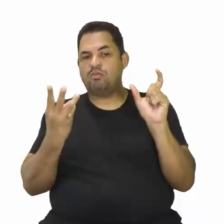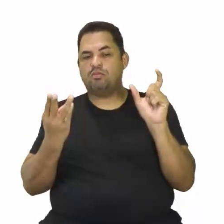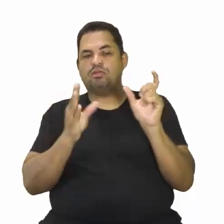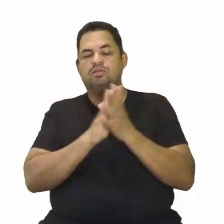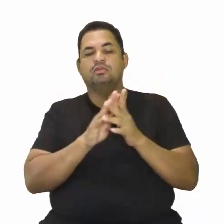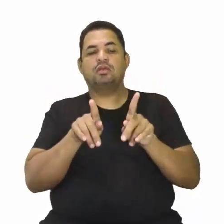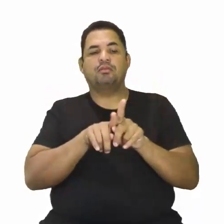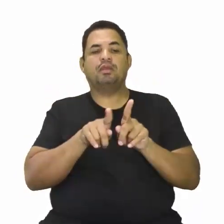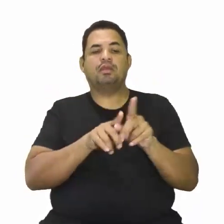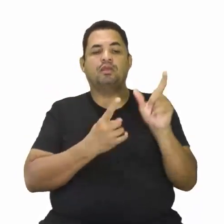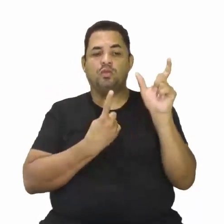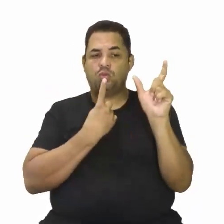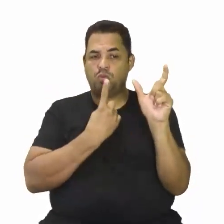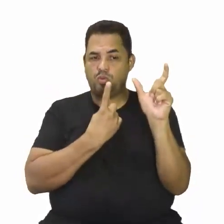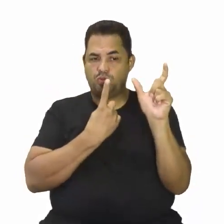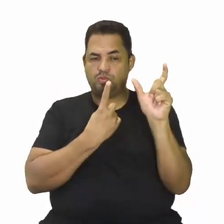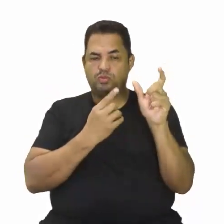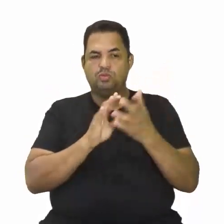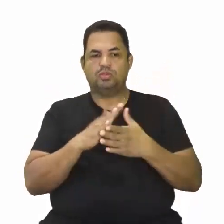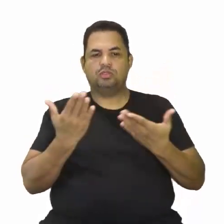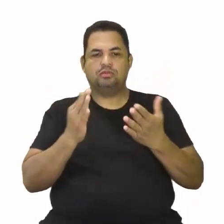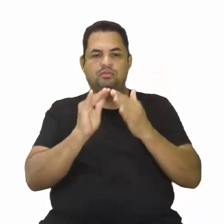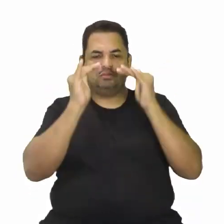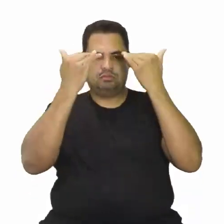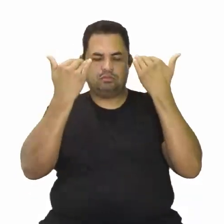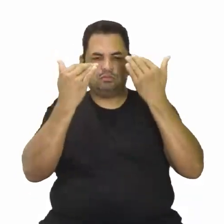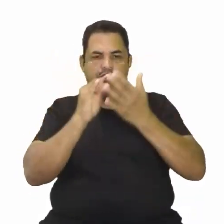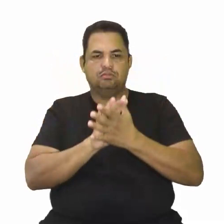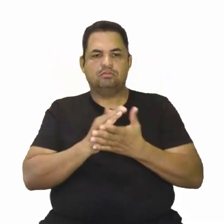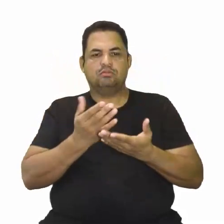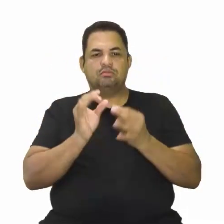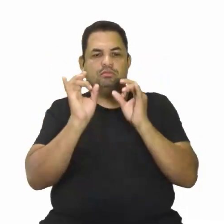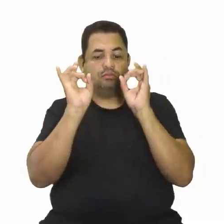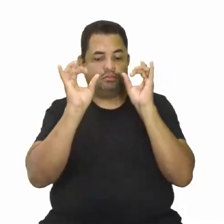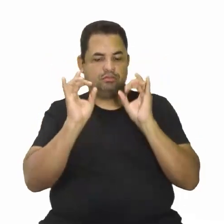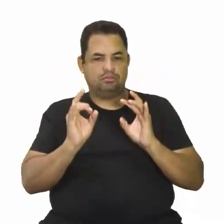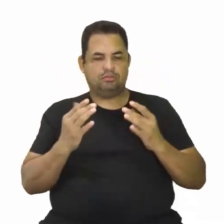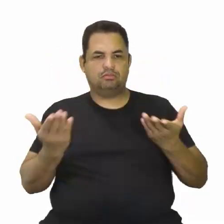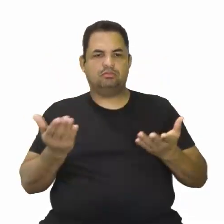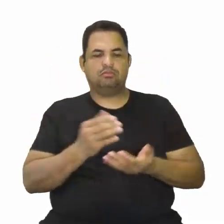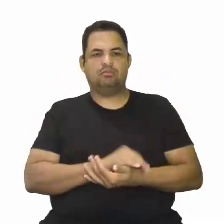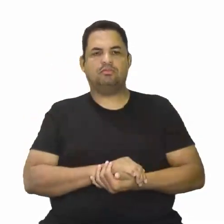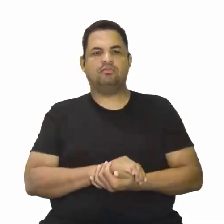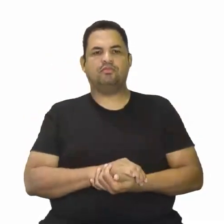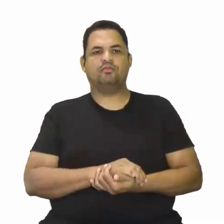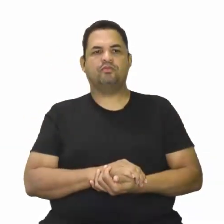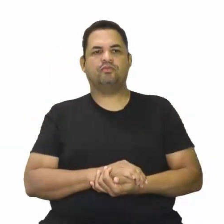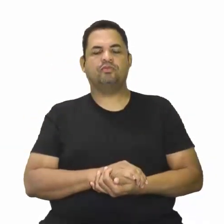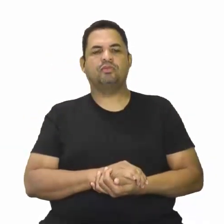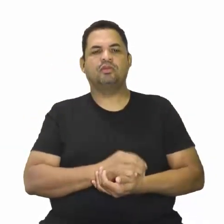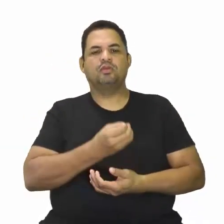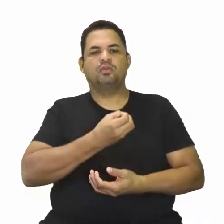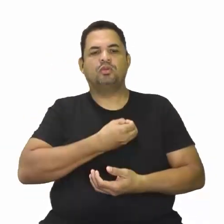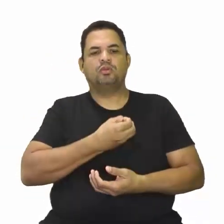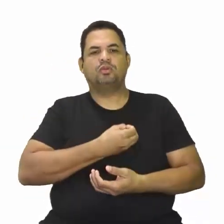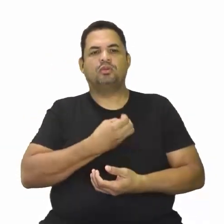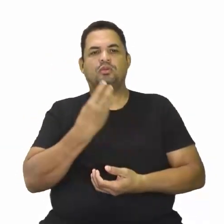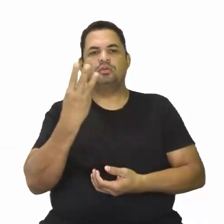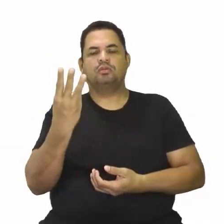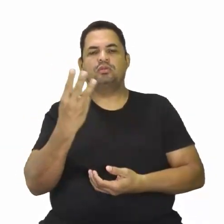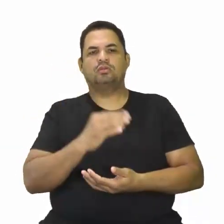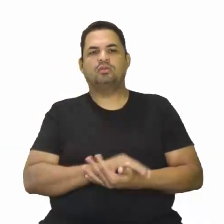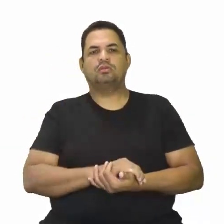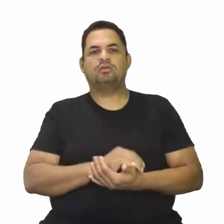singular. Então, estejam atentos a esses pequenos detalhes. Na questão